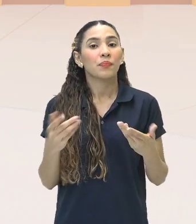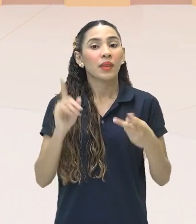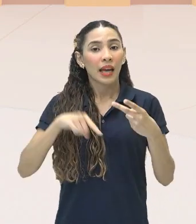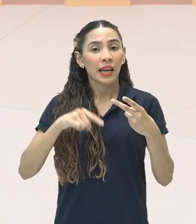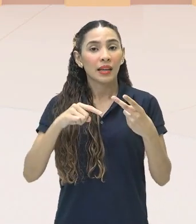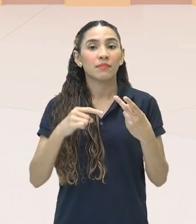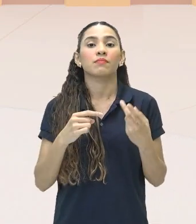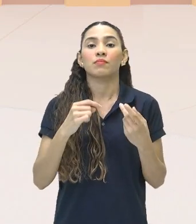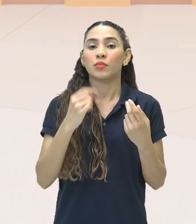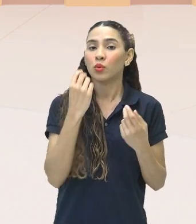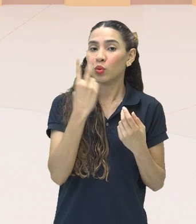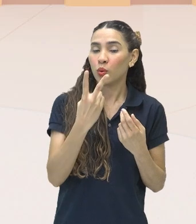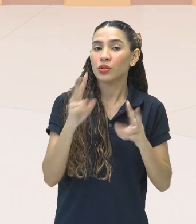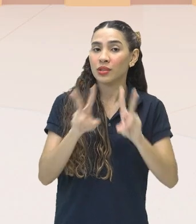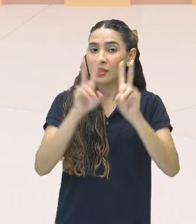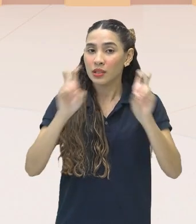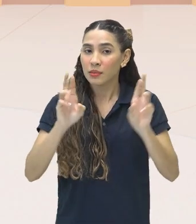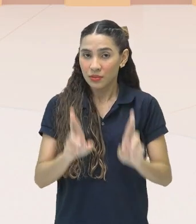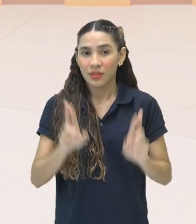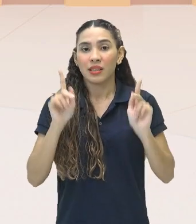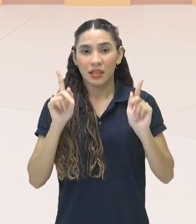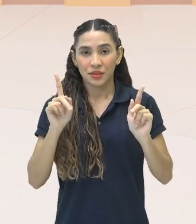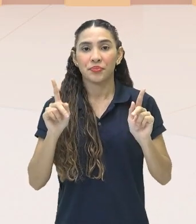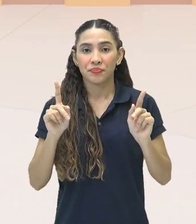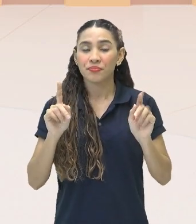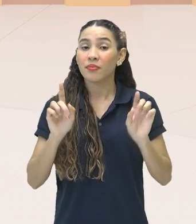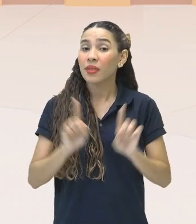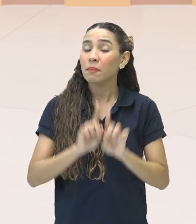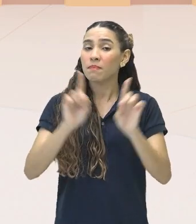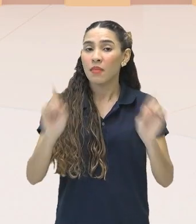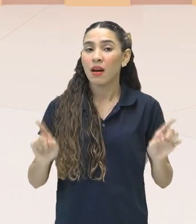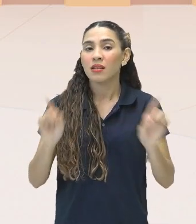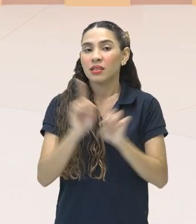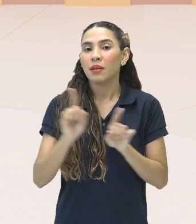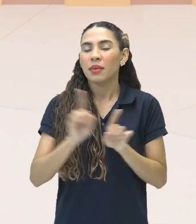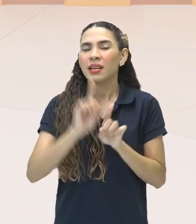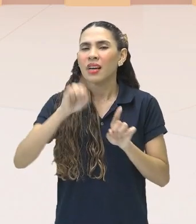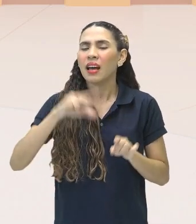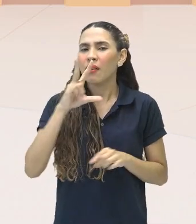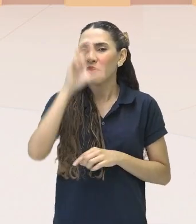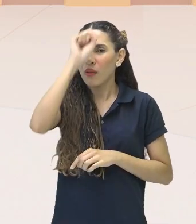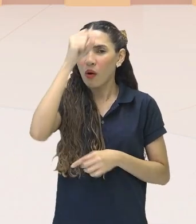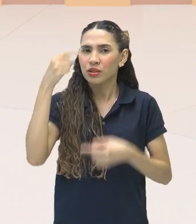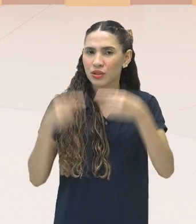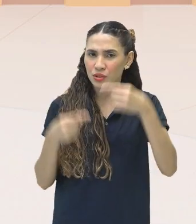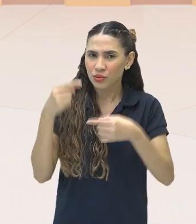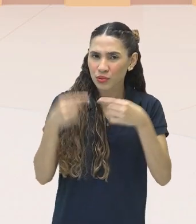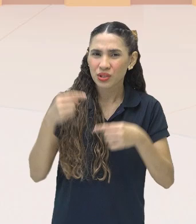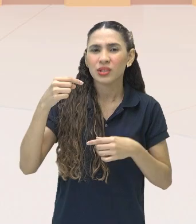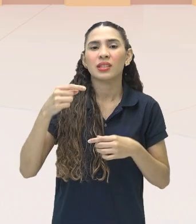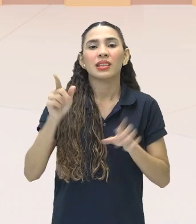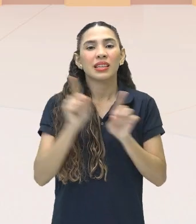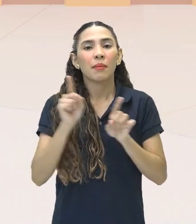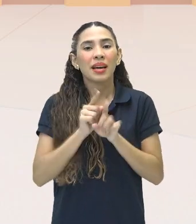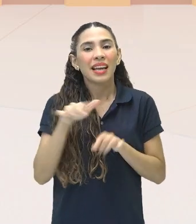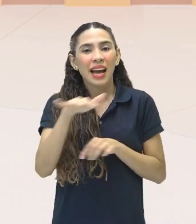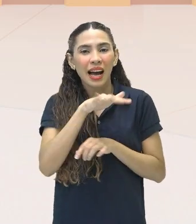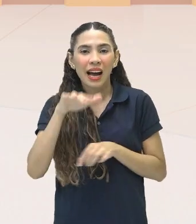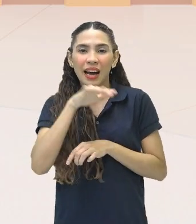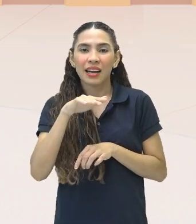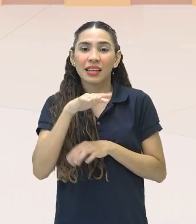2 polos diferentes aí, né? Mas também é muito forte aqui na região a questão do